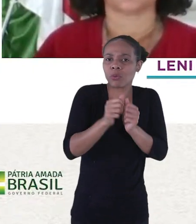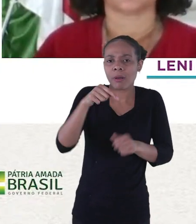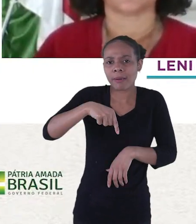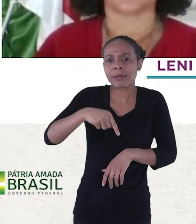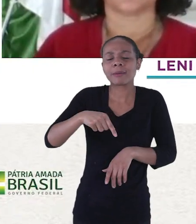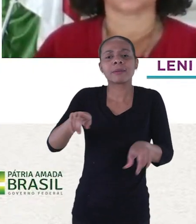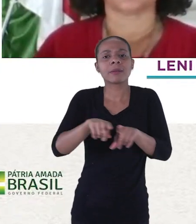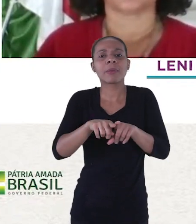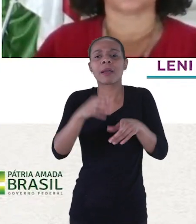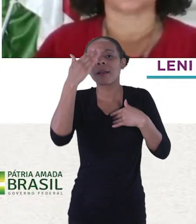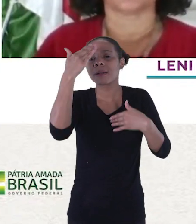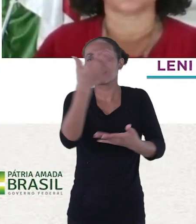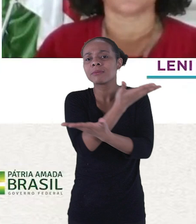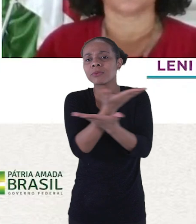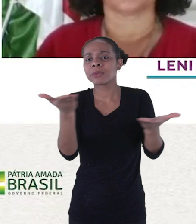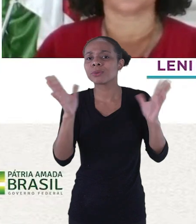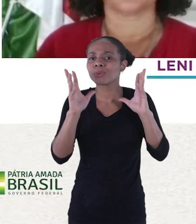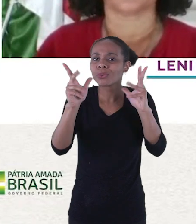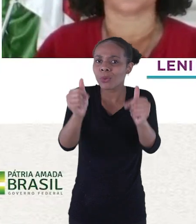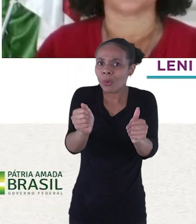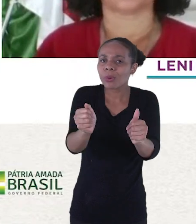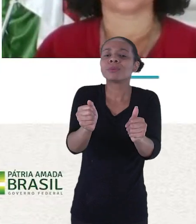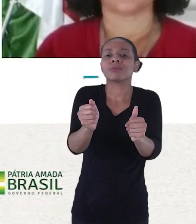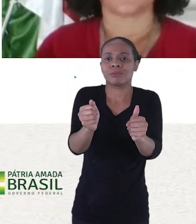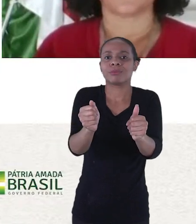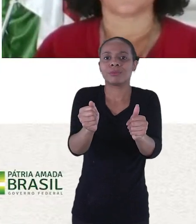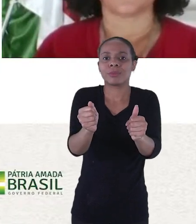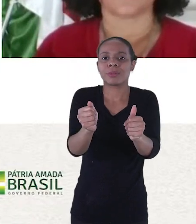Agradecemos a todos que estiveram com a gente assistindo aqui. Fiquem bem,